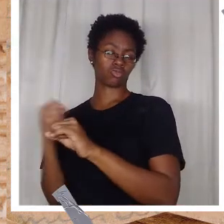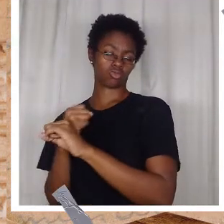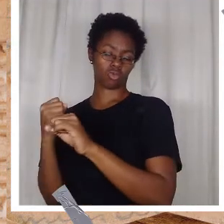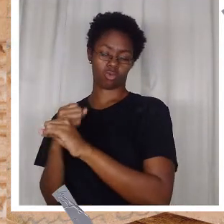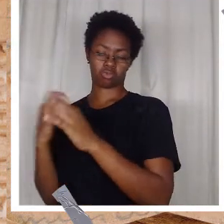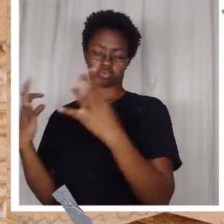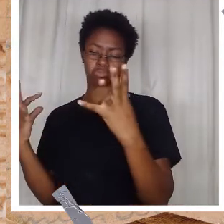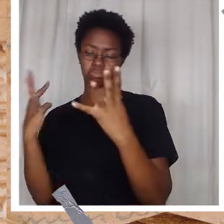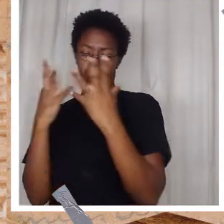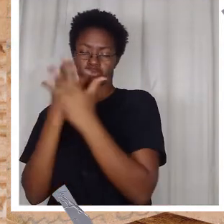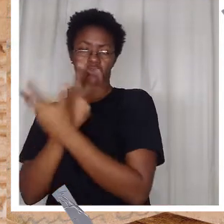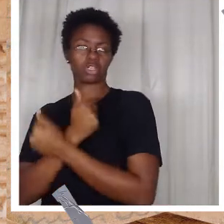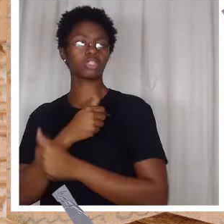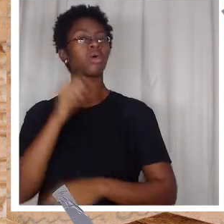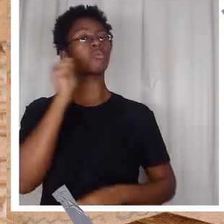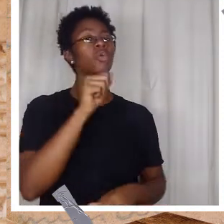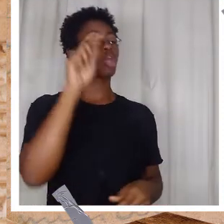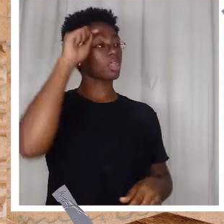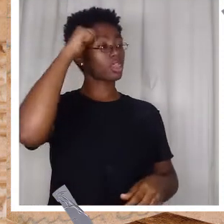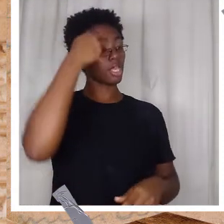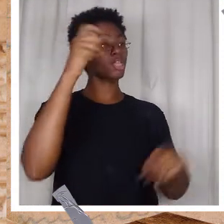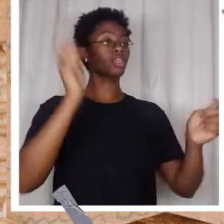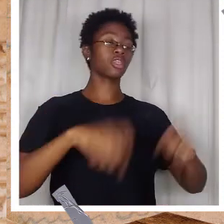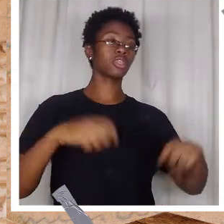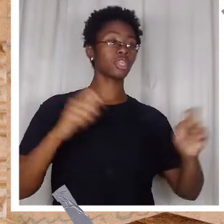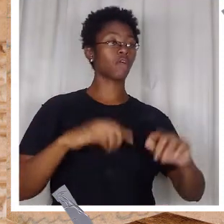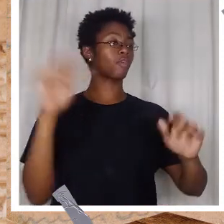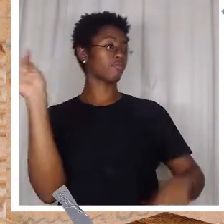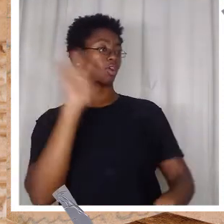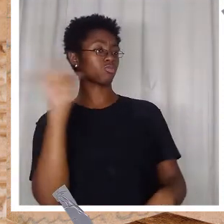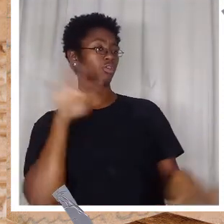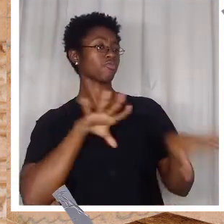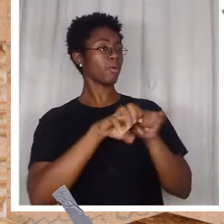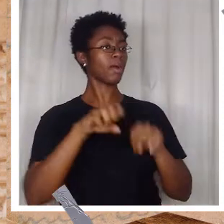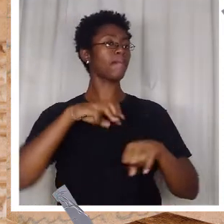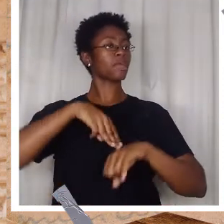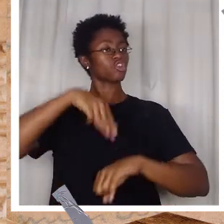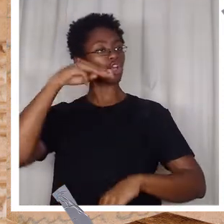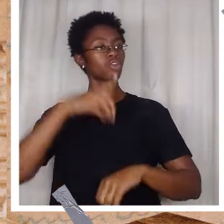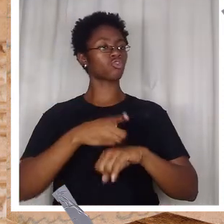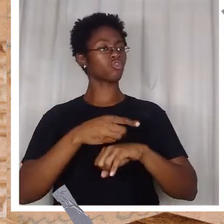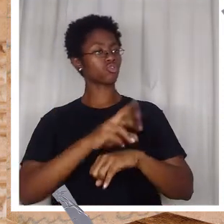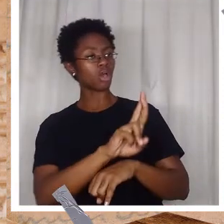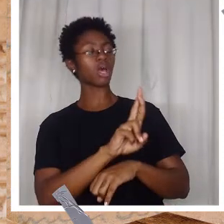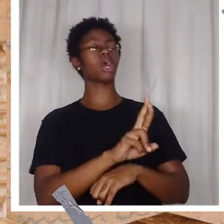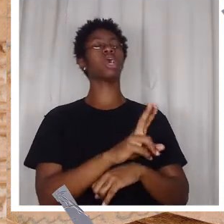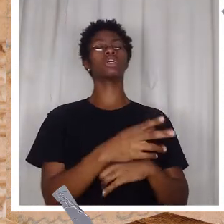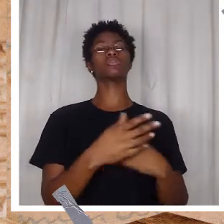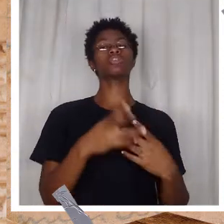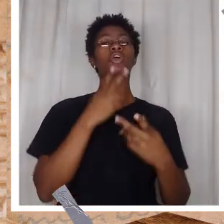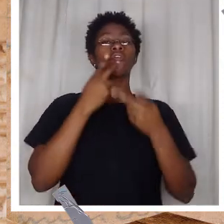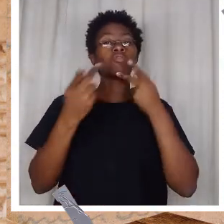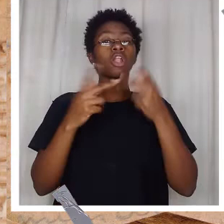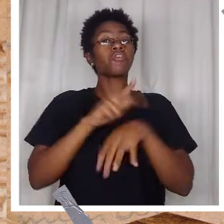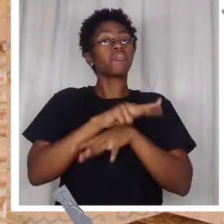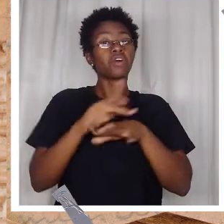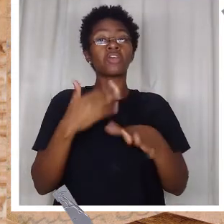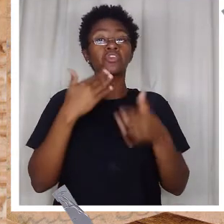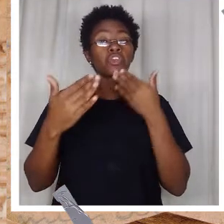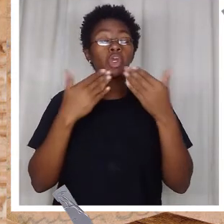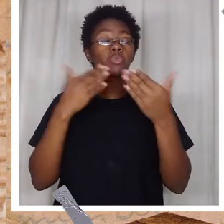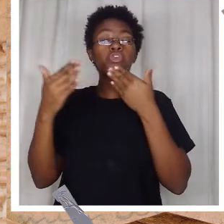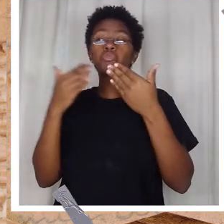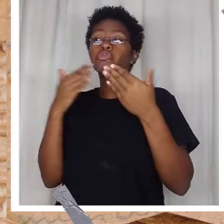que tiveram a possibilidade de fazer o ensino superior, o mestrado, o doutorado. A gente está falando para muitas delas, porque